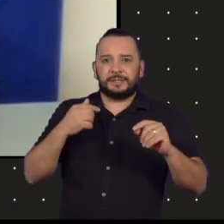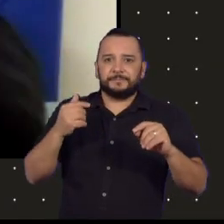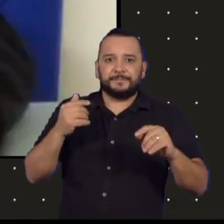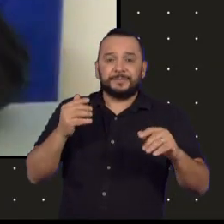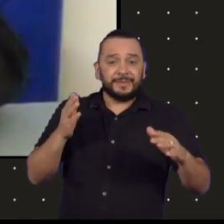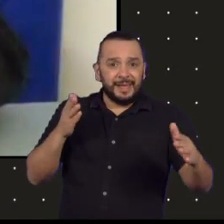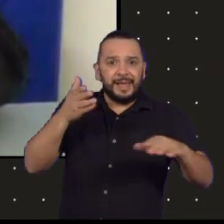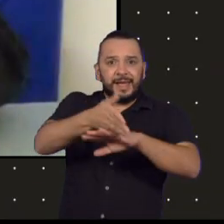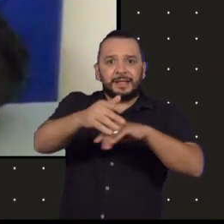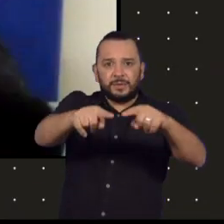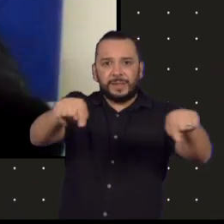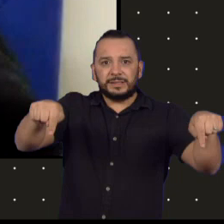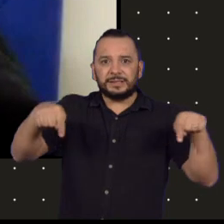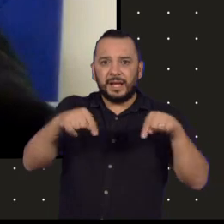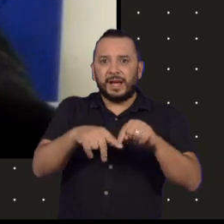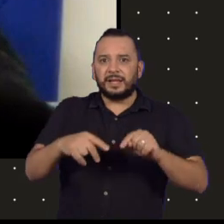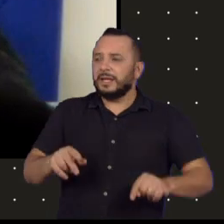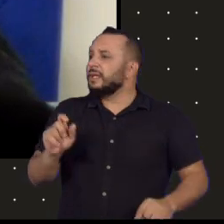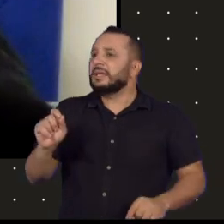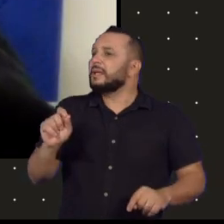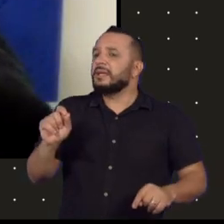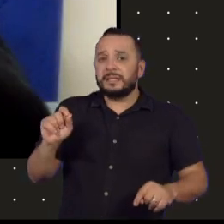ele me apresentou, Tadeusz Kantor,